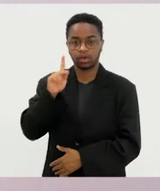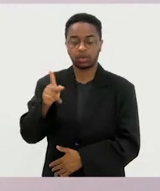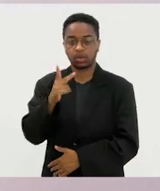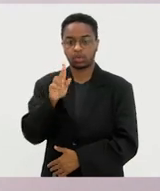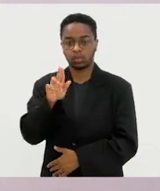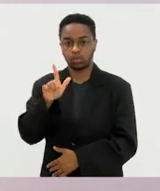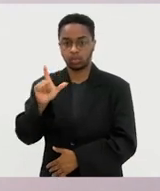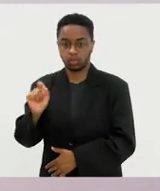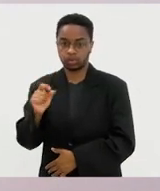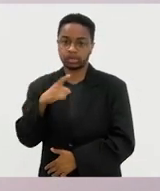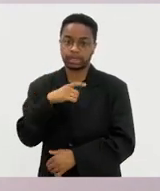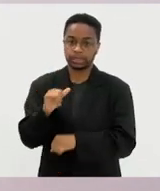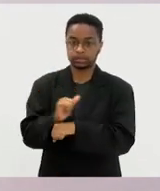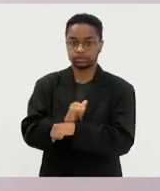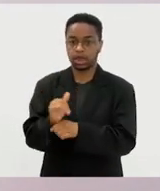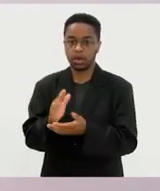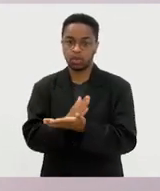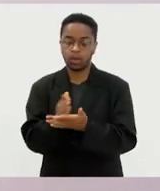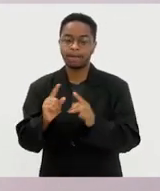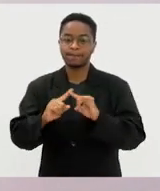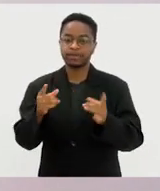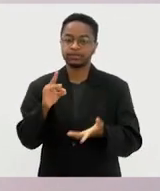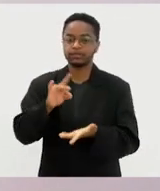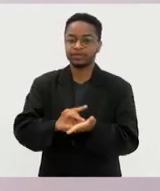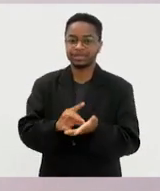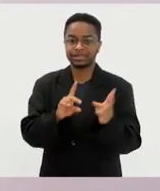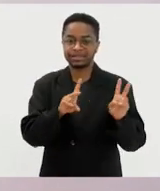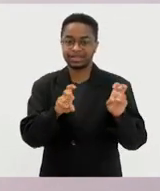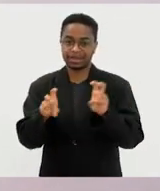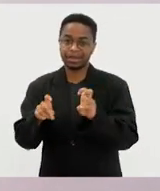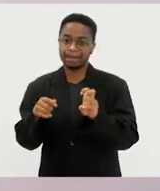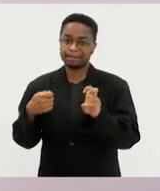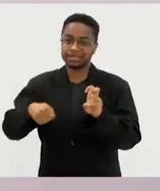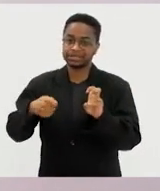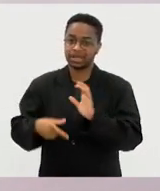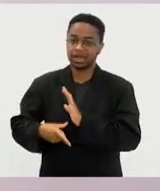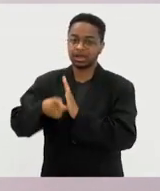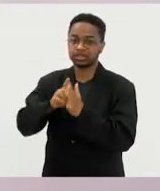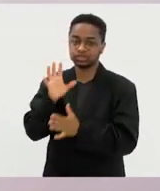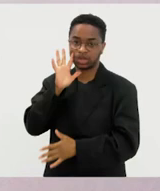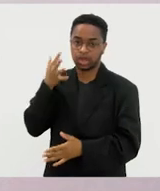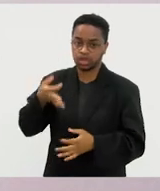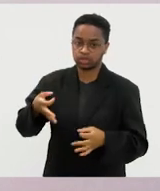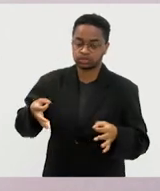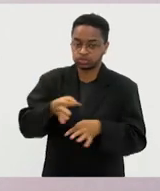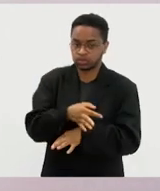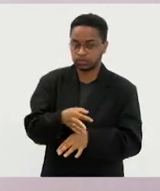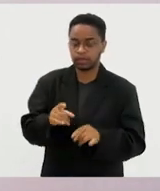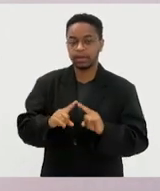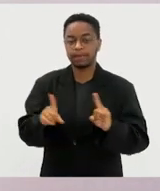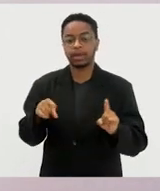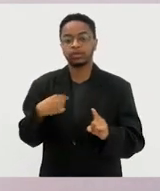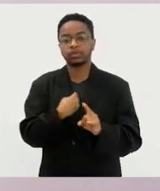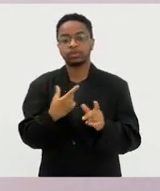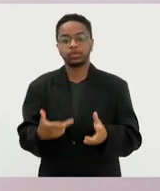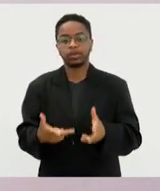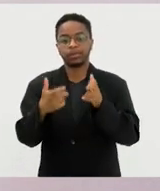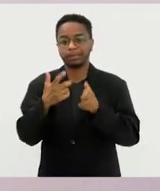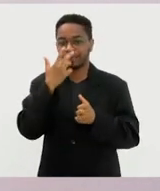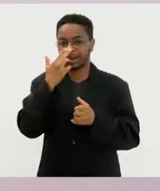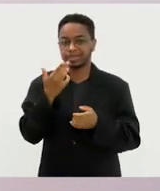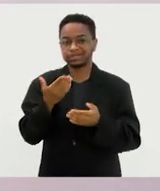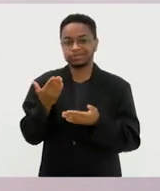delas, mas, de fato, isso é uma questão que assim, já era para ter sido resolvida, né, e o que a gente observa é um retrocesso